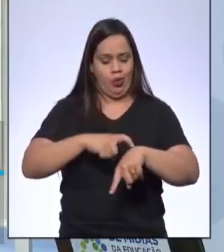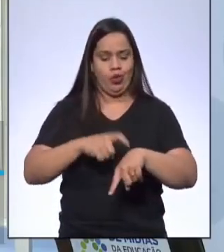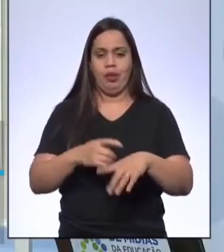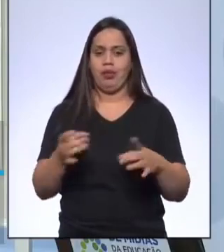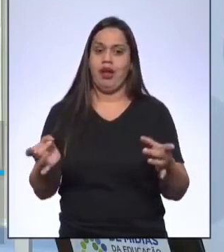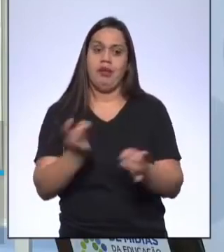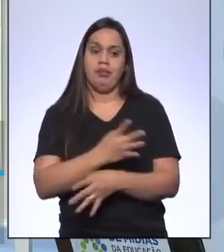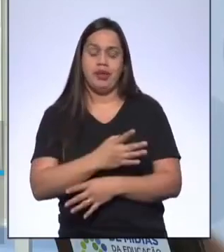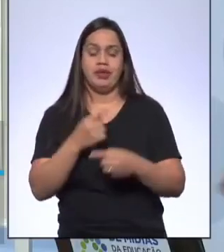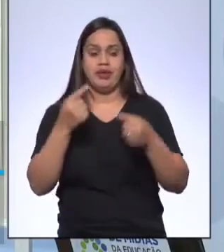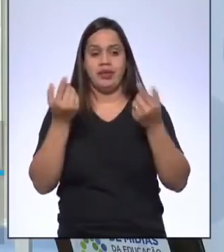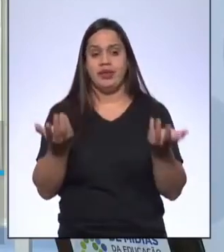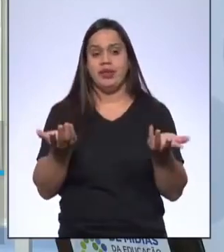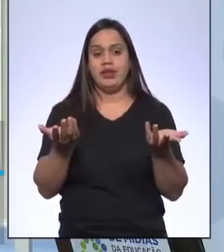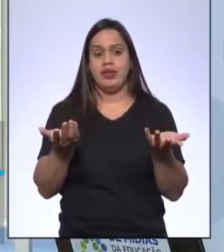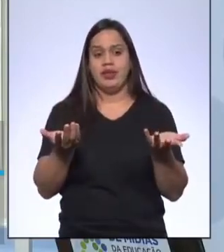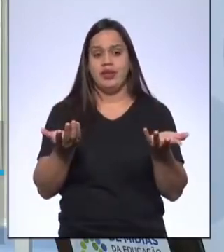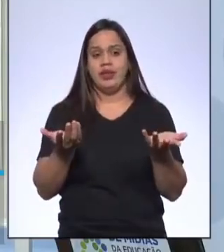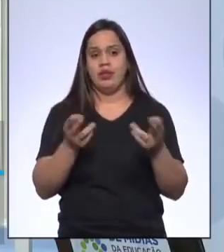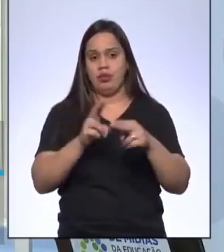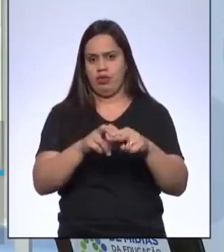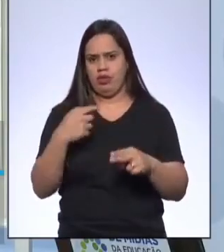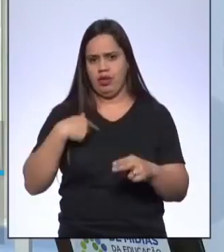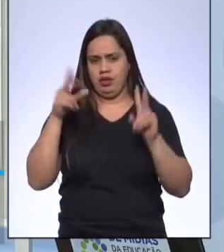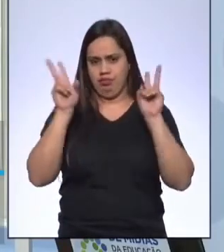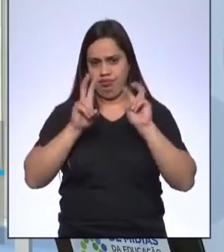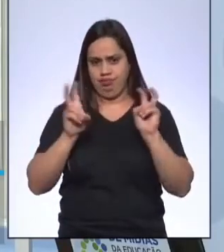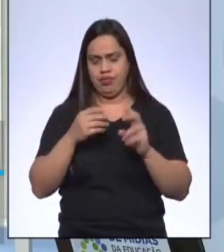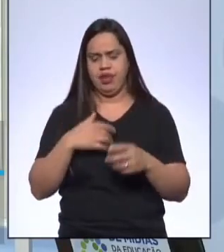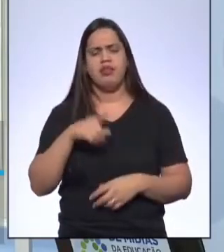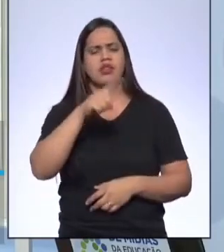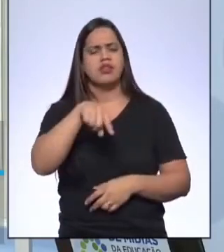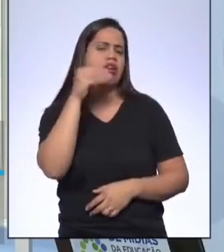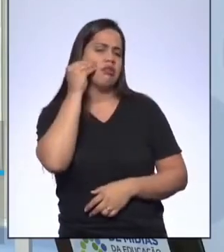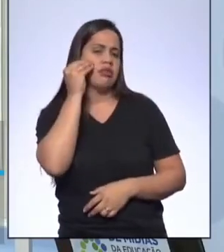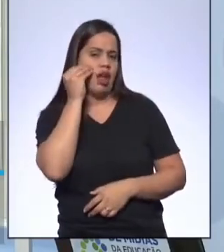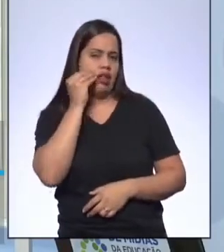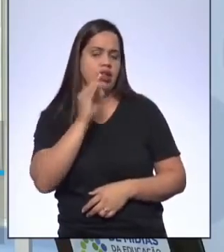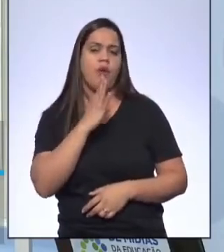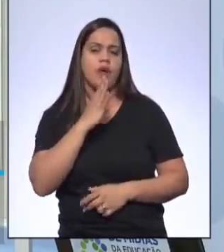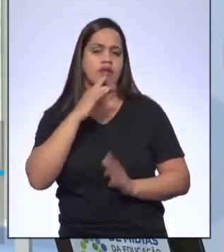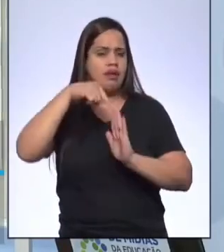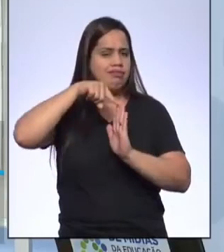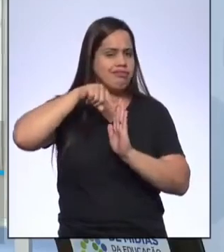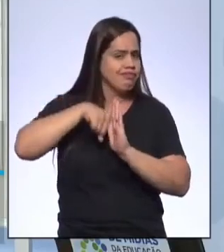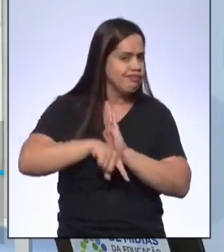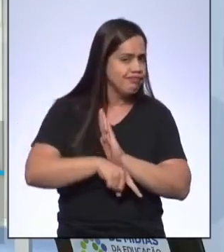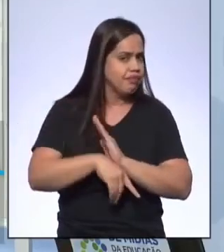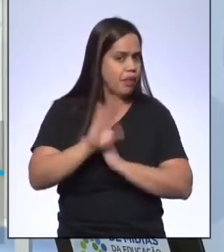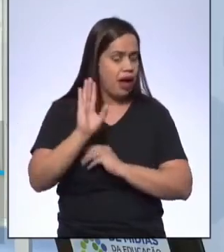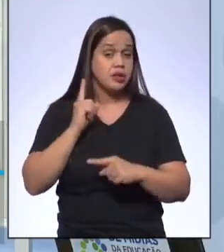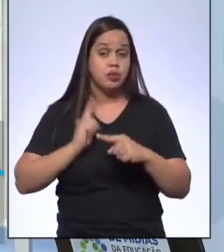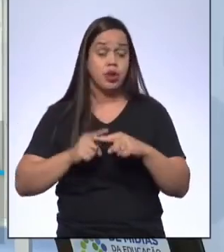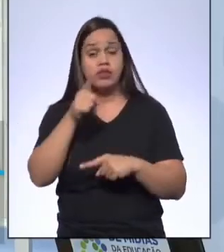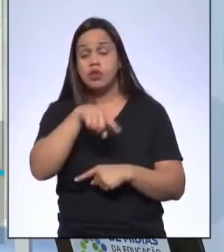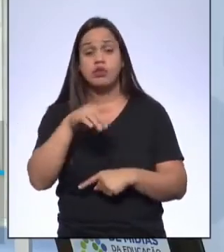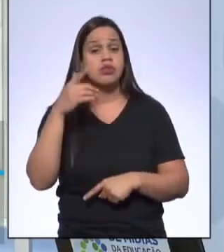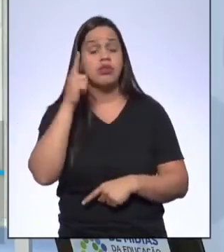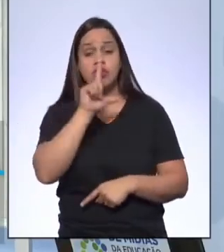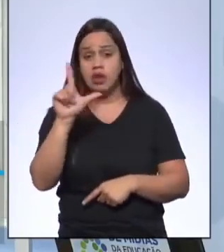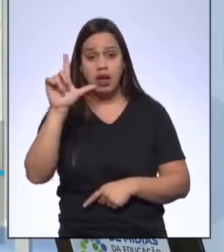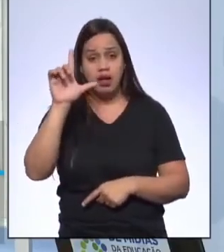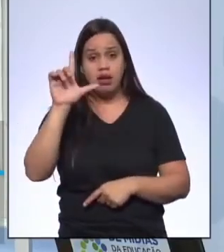esse aprofundamento. Então, tentem aprofundar um pouco sobre isso, que basicamente vocês conseguem resolver qualquer valor aqui.